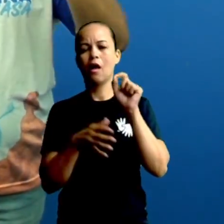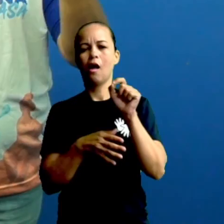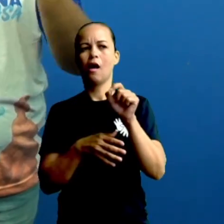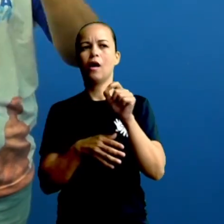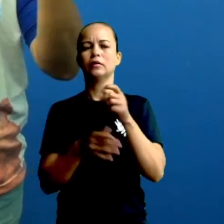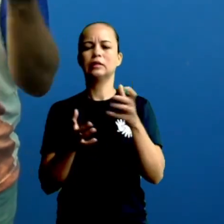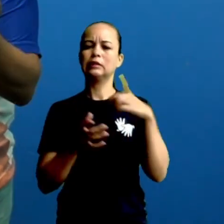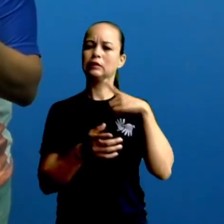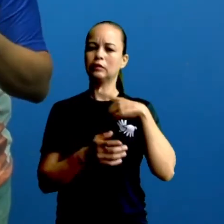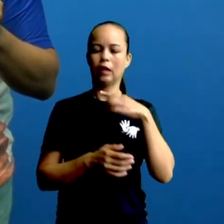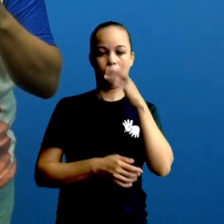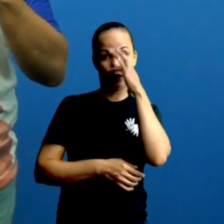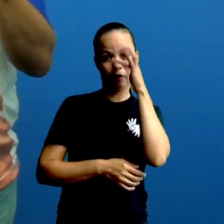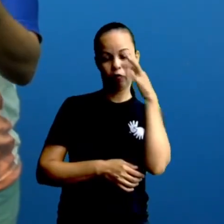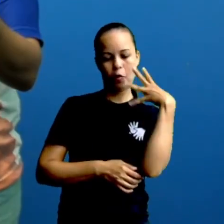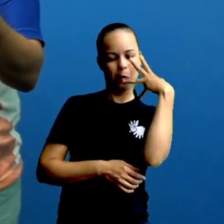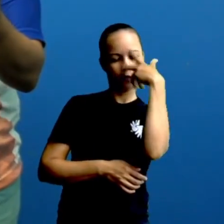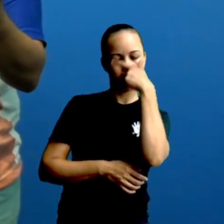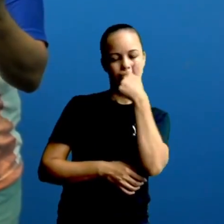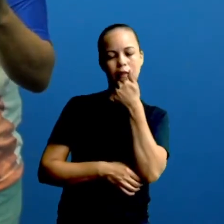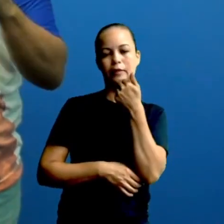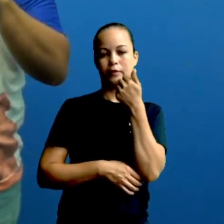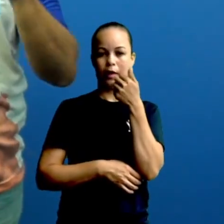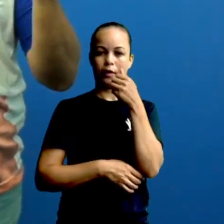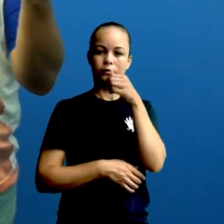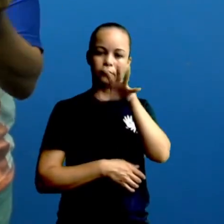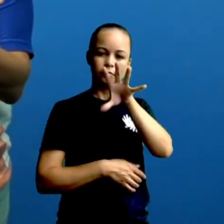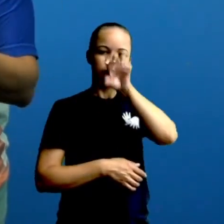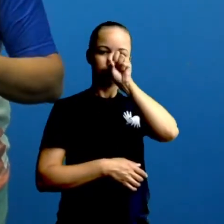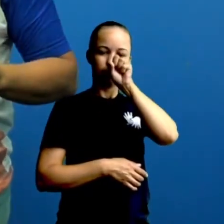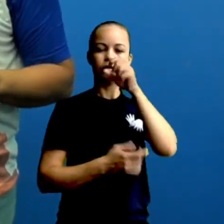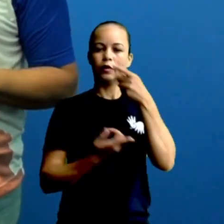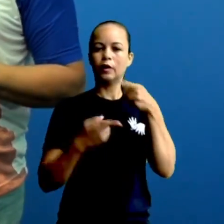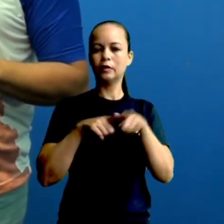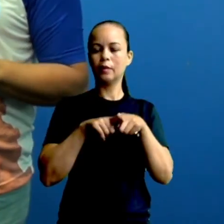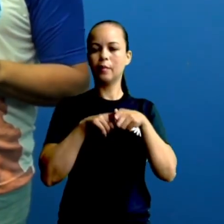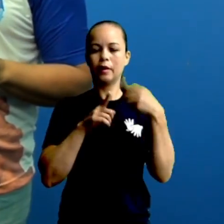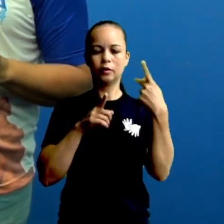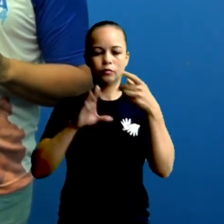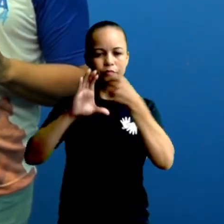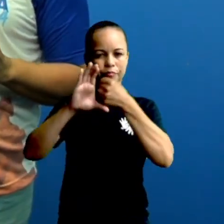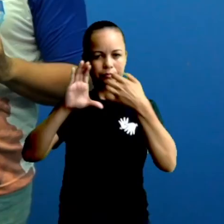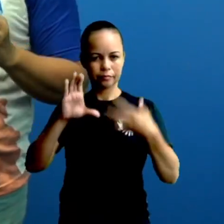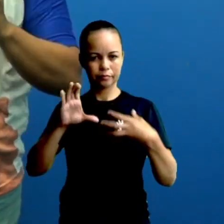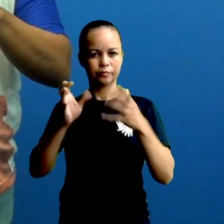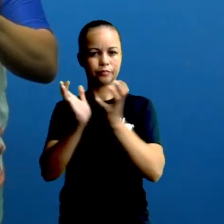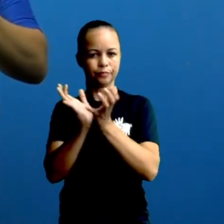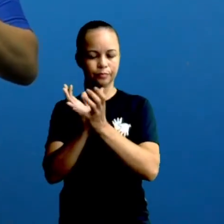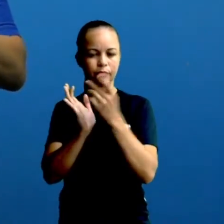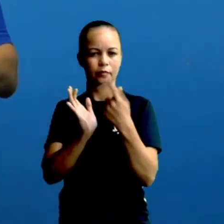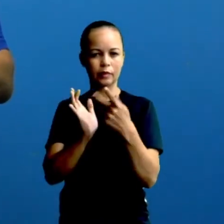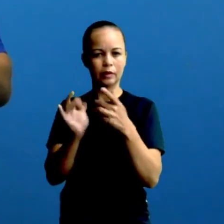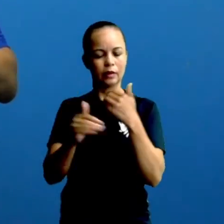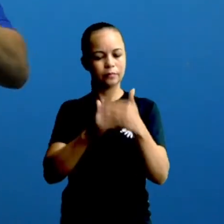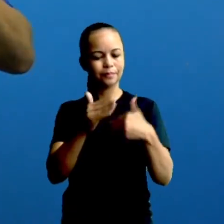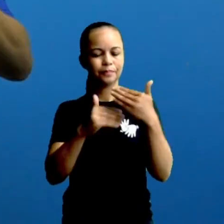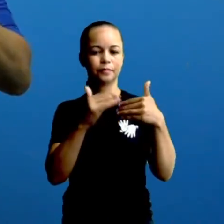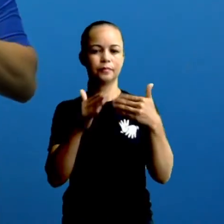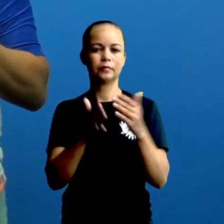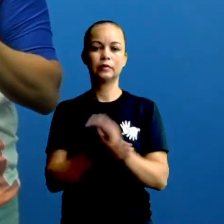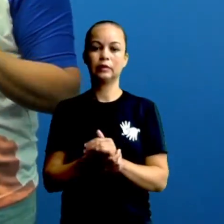flor bonita, atrativa, cheirosa, que todas essas características garantem a esse grupo vantagens